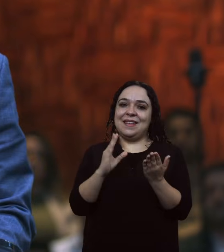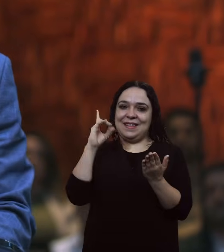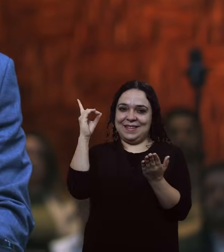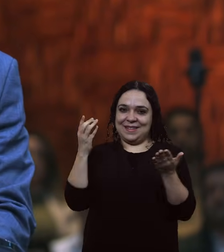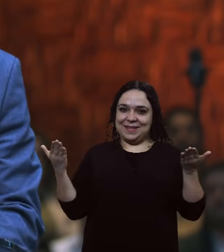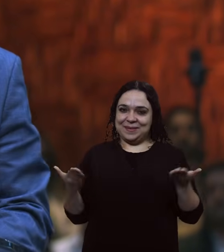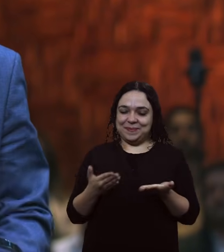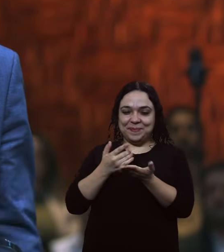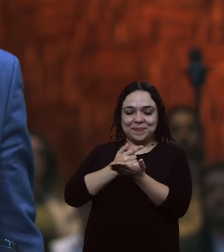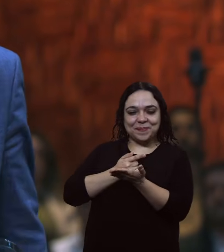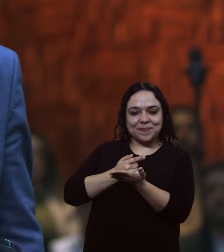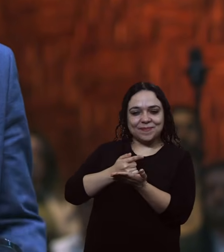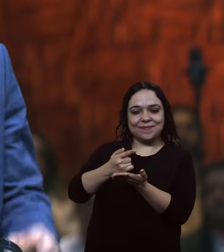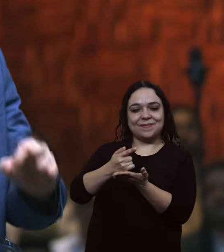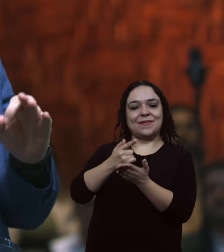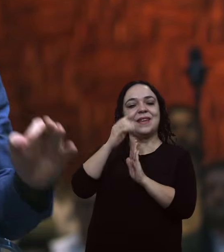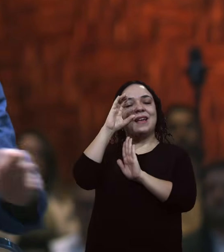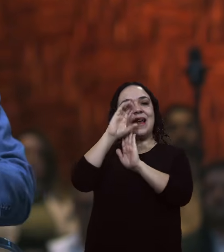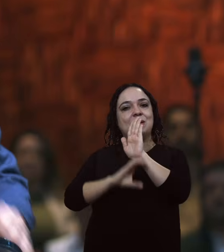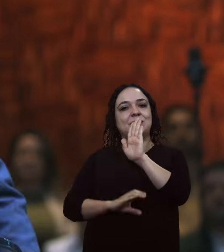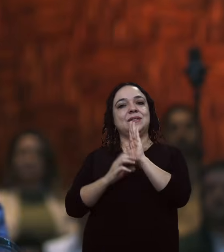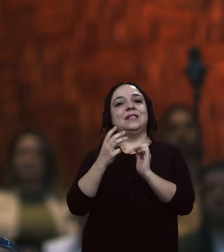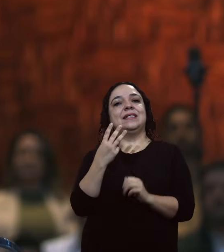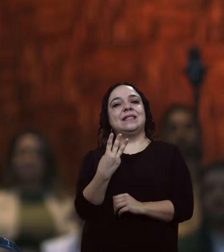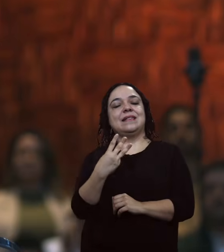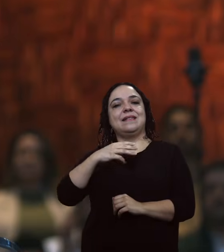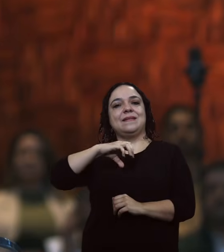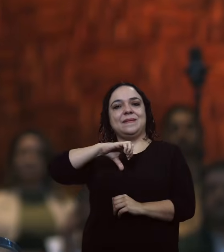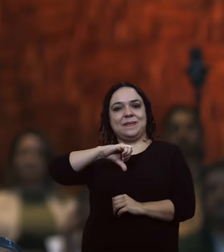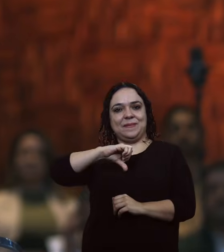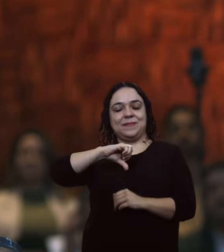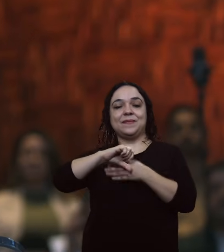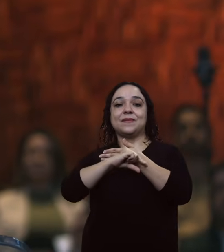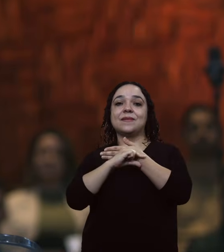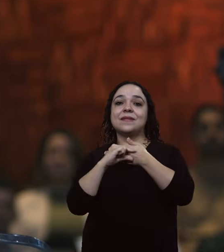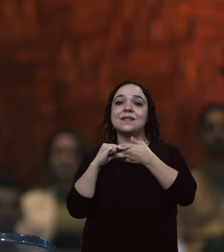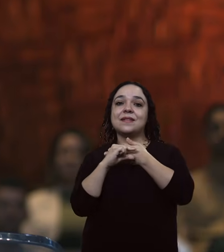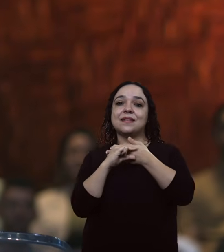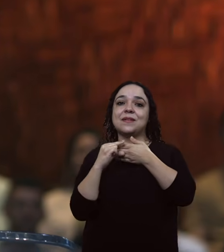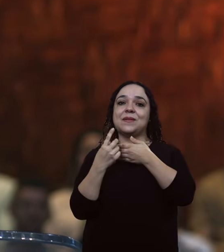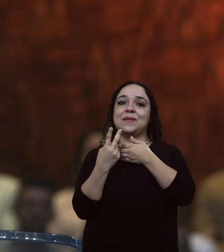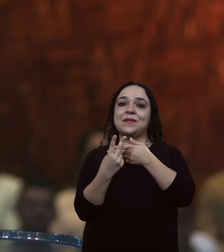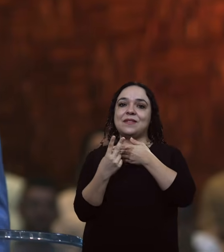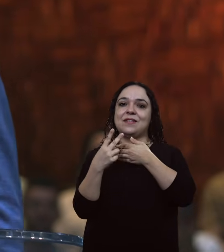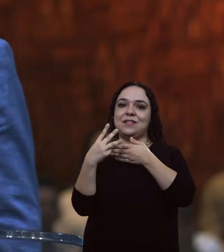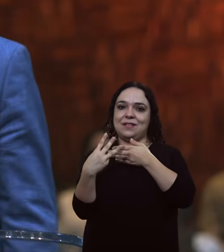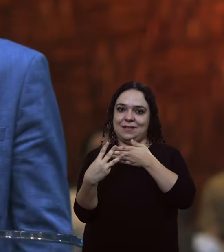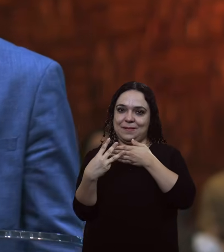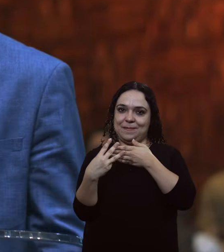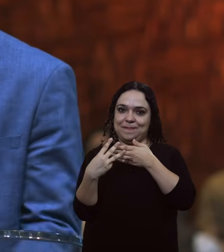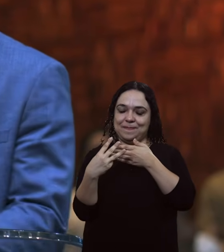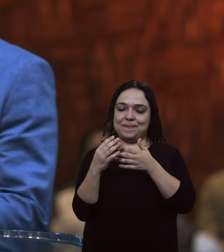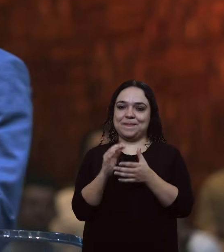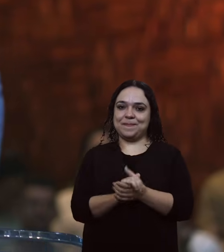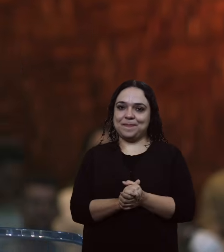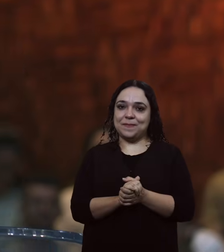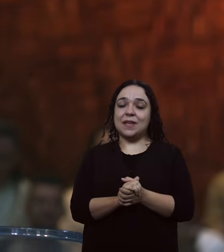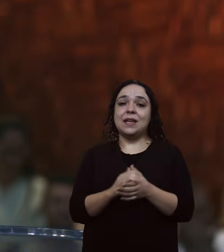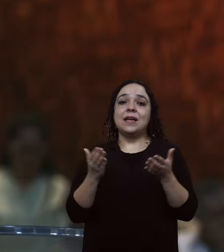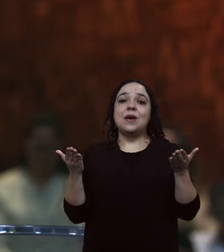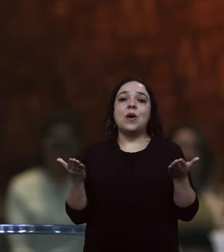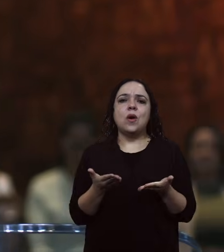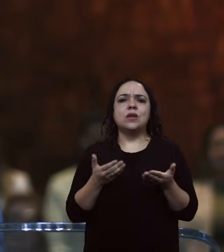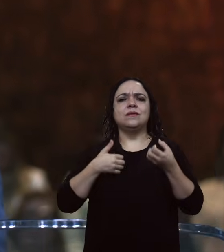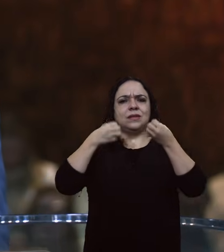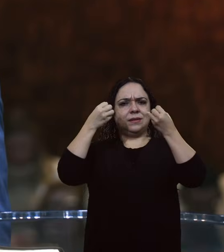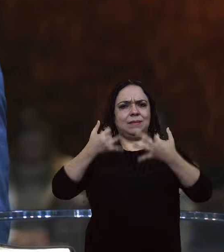em Gênesis, no capítulo 39, no versículo 23. Hoje eu vou começar uma série